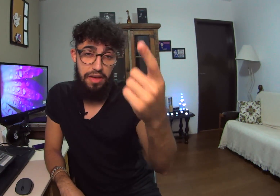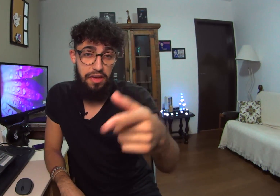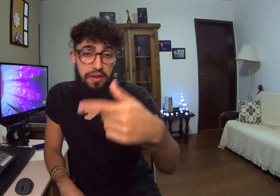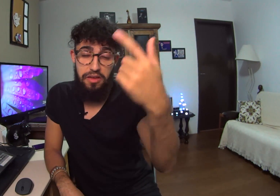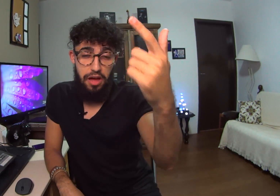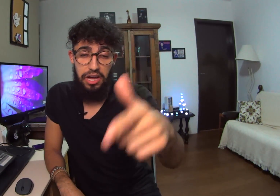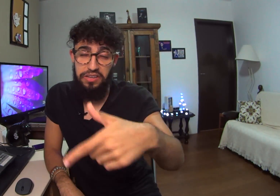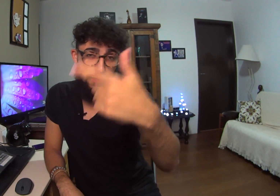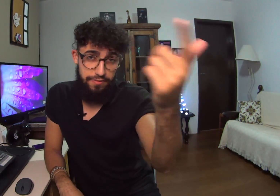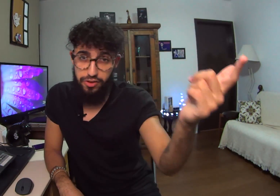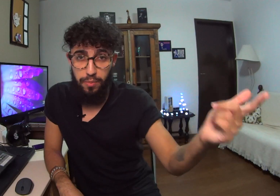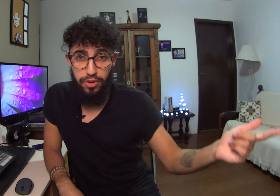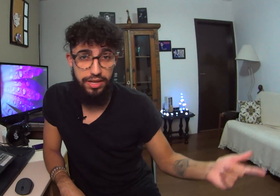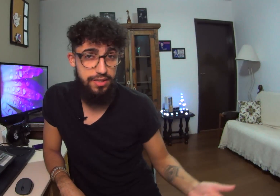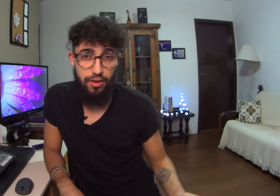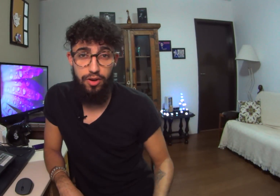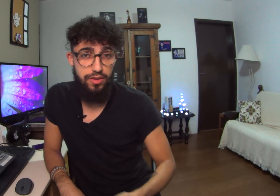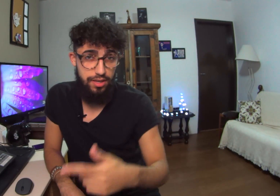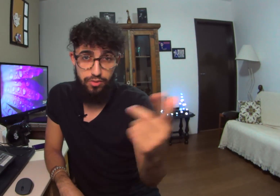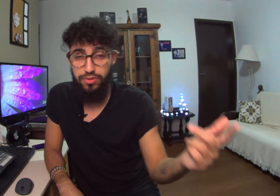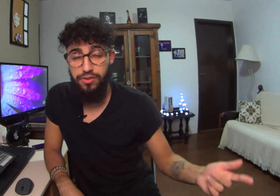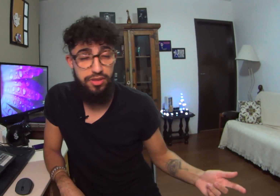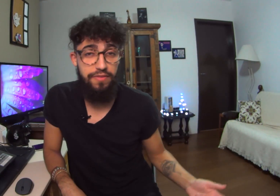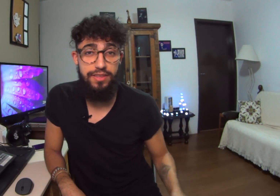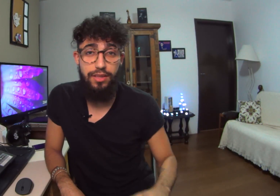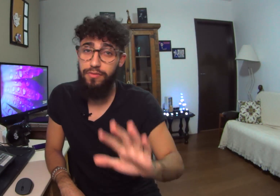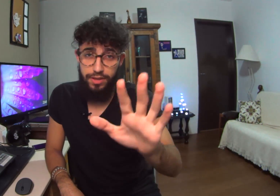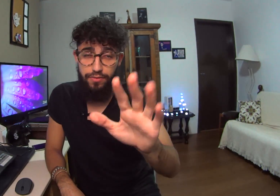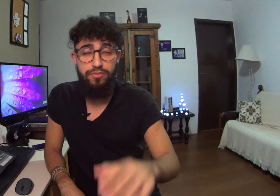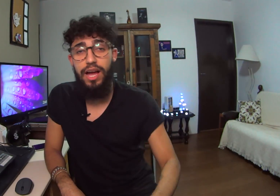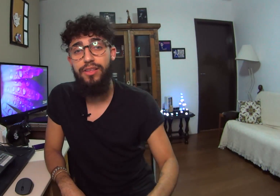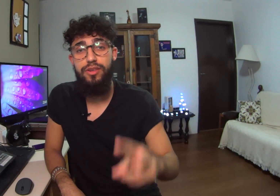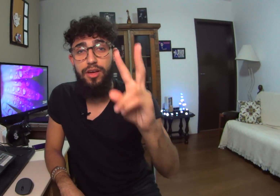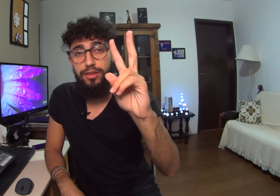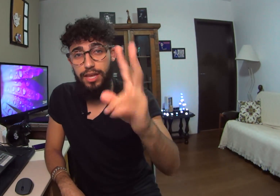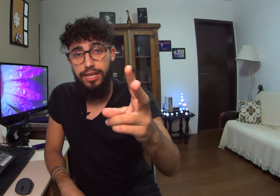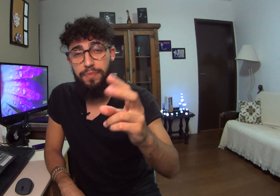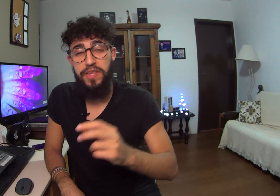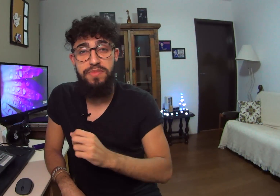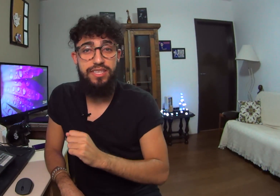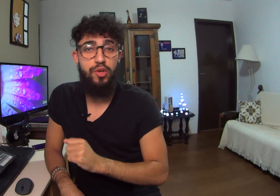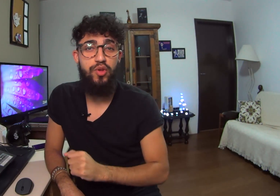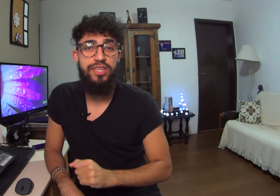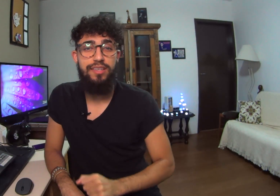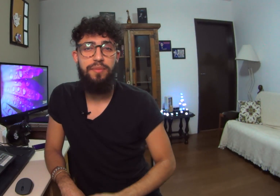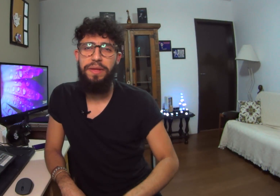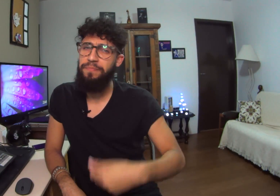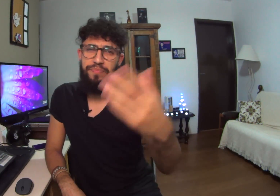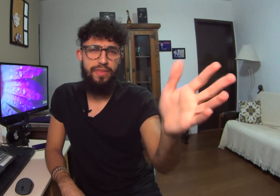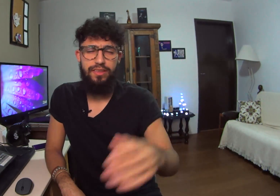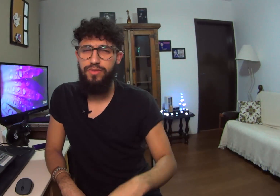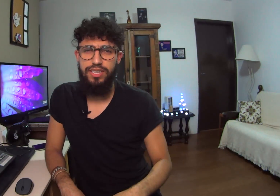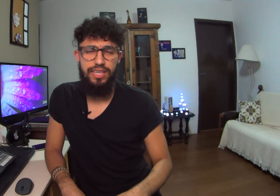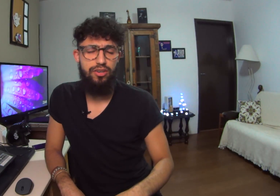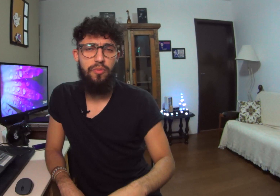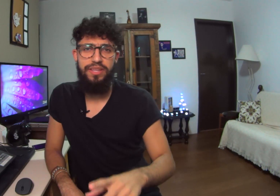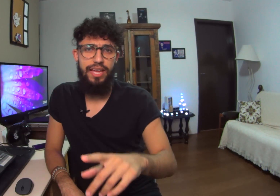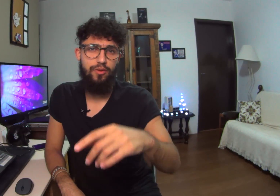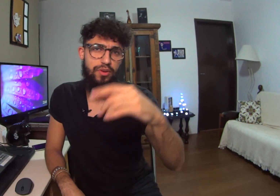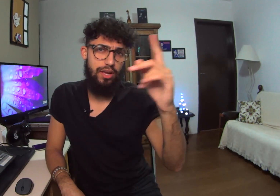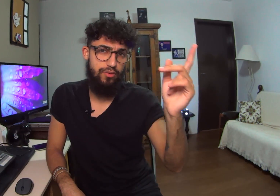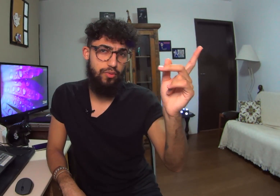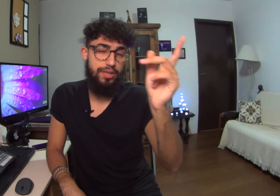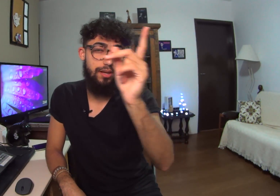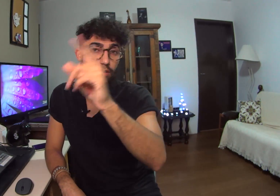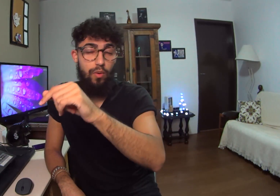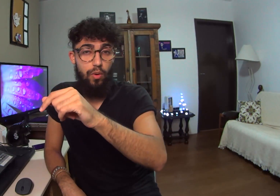você tiver a fim de apoiar esse negócio aqui, tudo que a gente tá fazendo, fica à vontade. Tem link para as minhas redes sociais também, se você quiser trocar uma